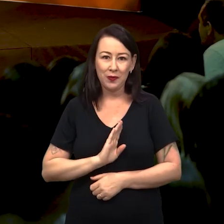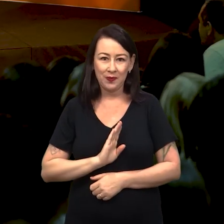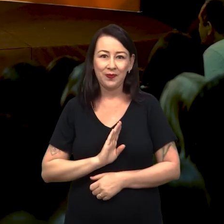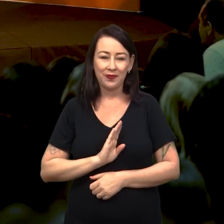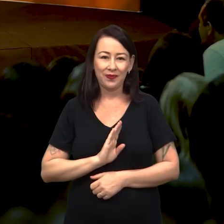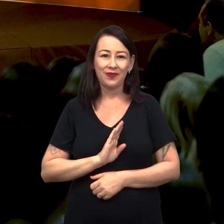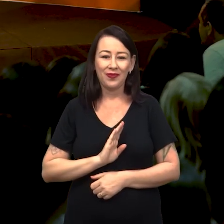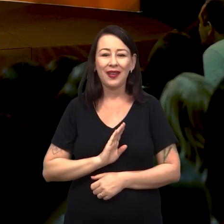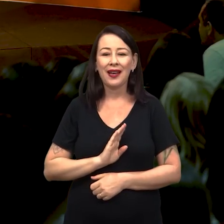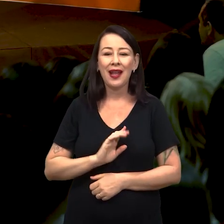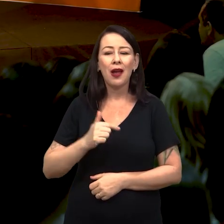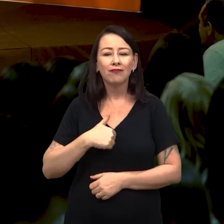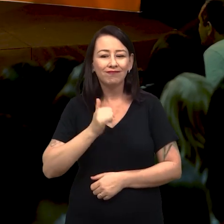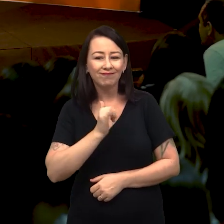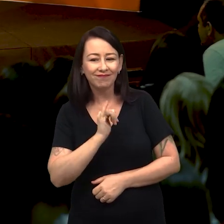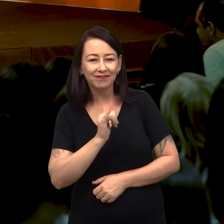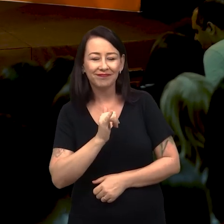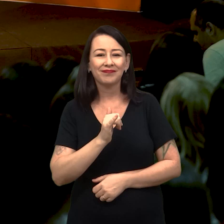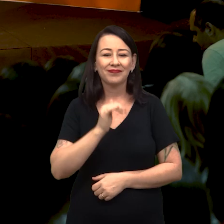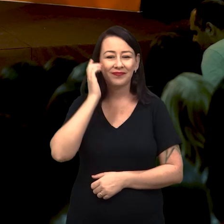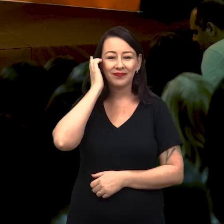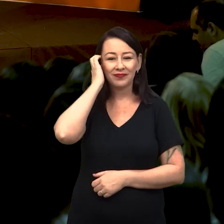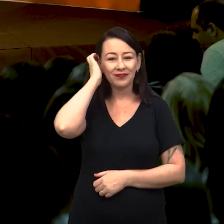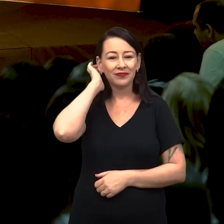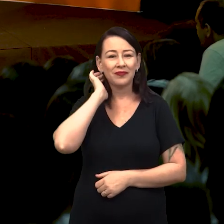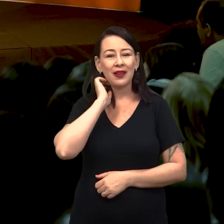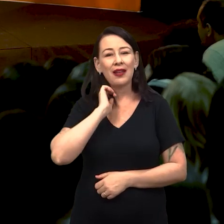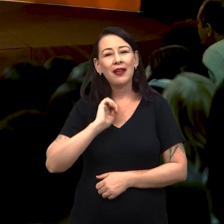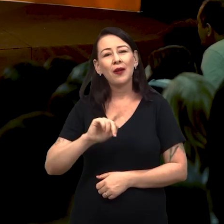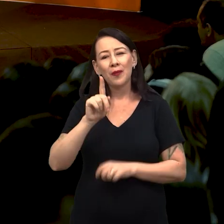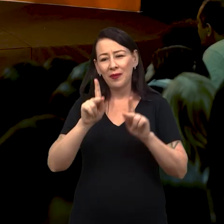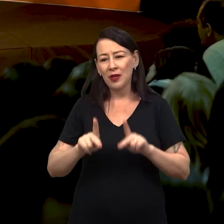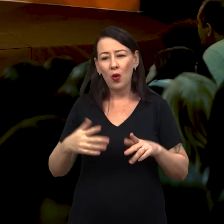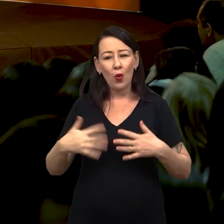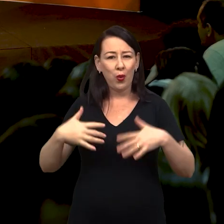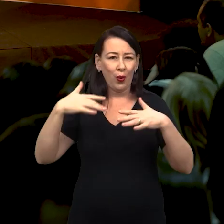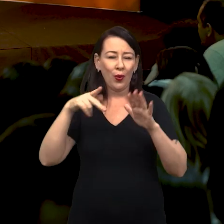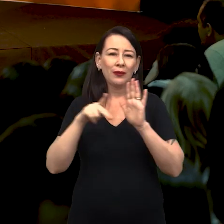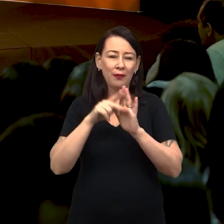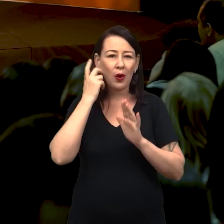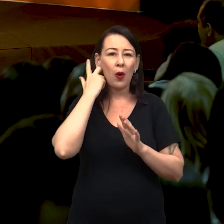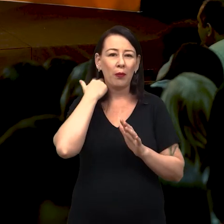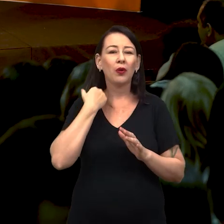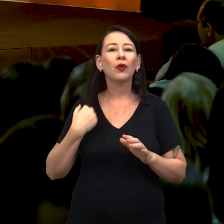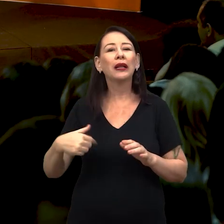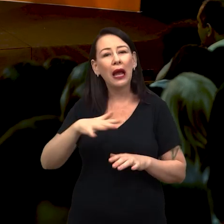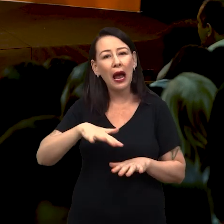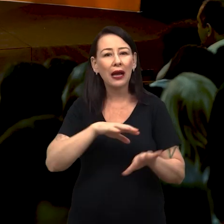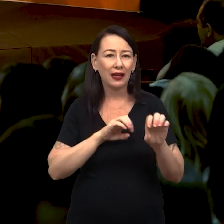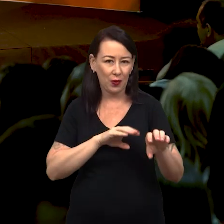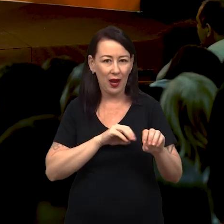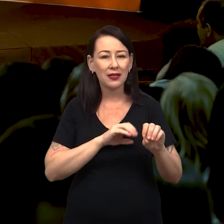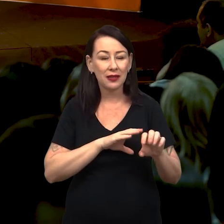eu canto para a Pel, que para mim é uma grande referência da educação, né?